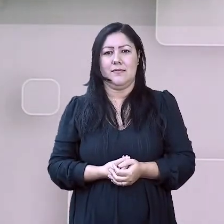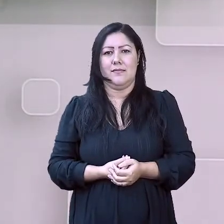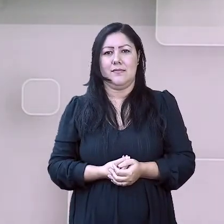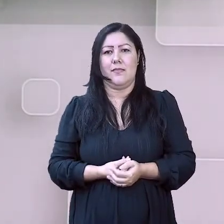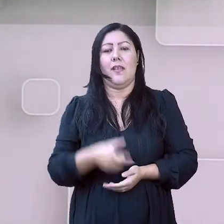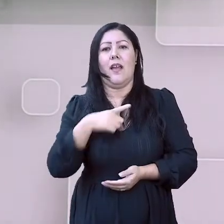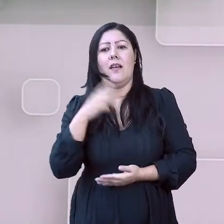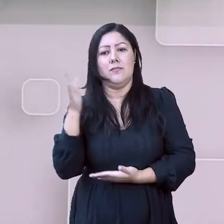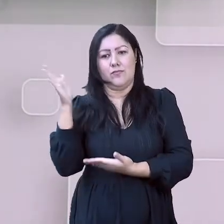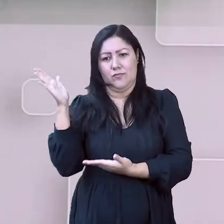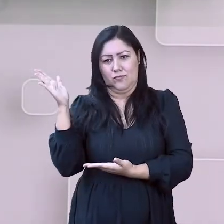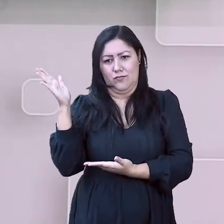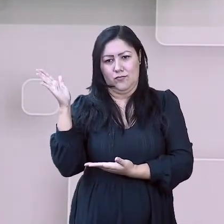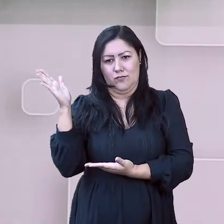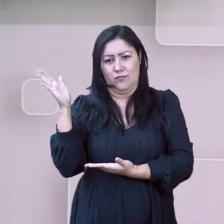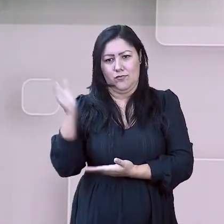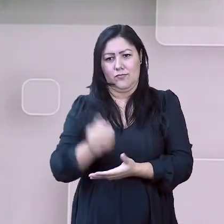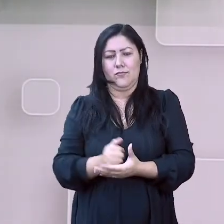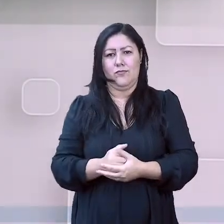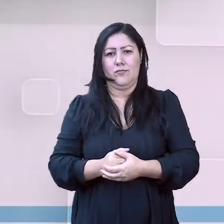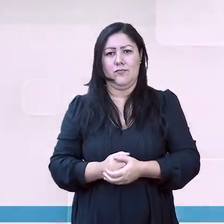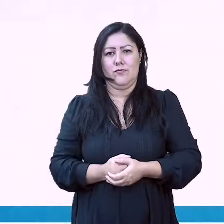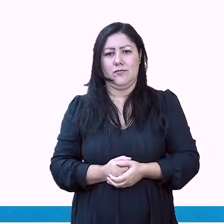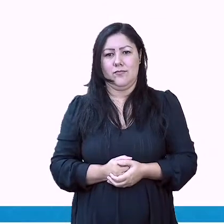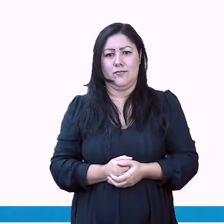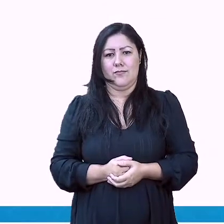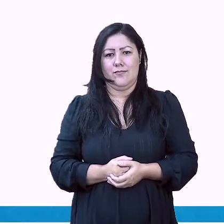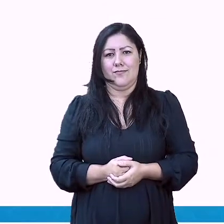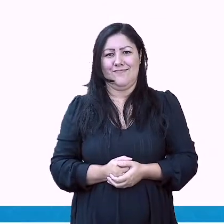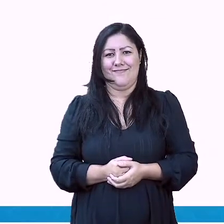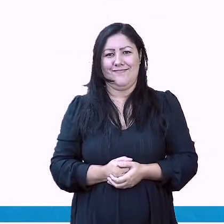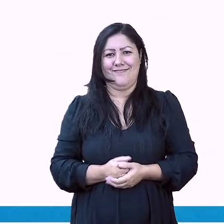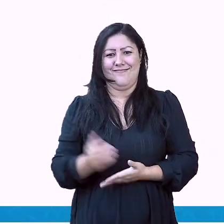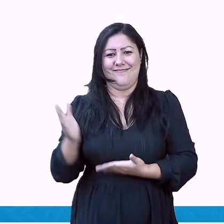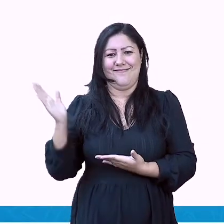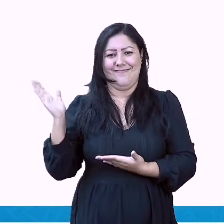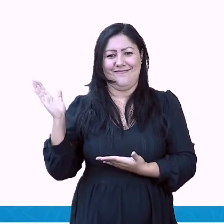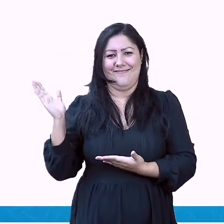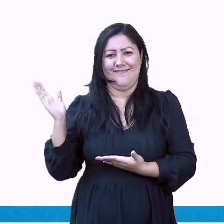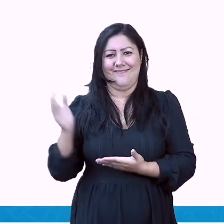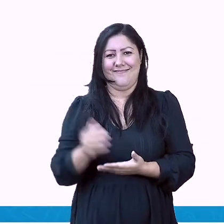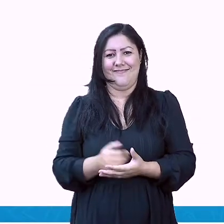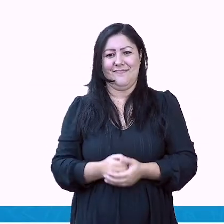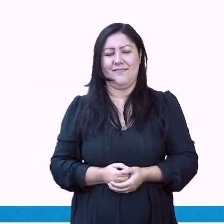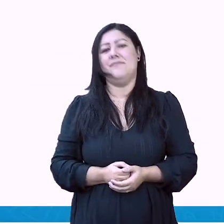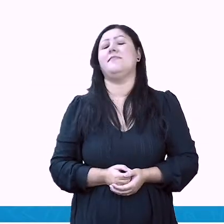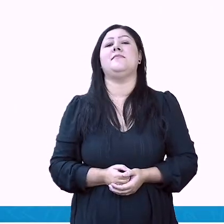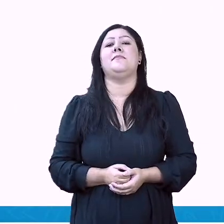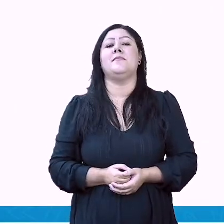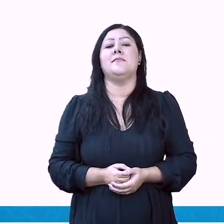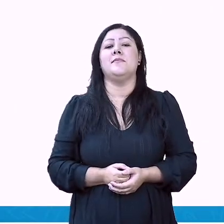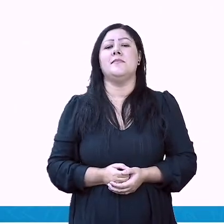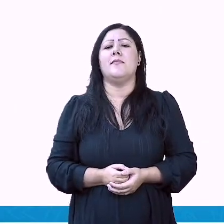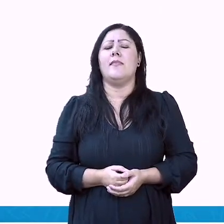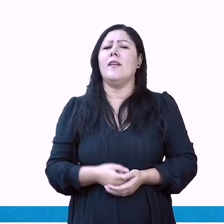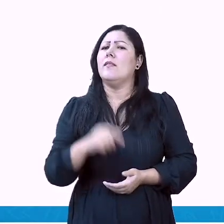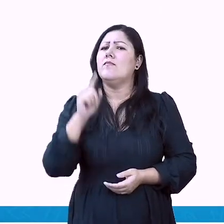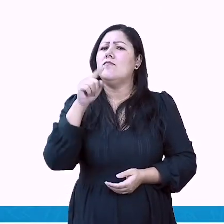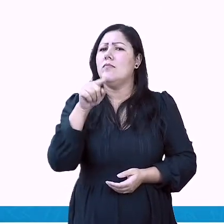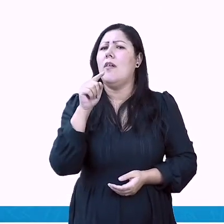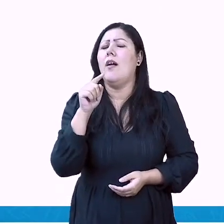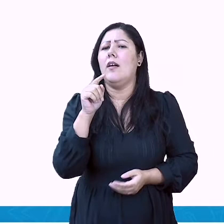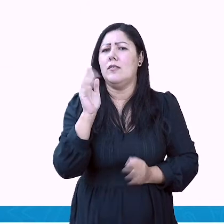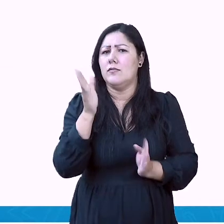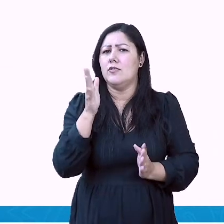Nós temos o quê? É interessante, não sei se você já ouviu alguém